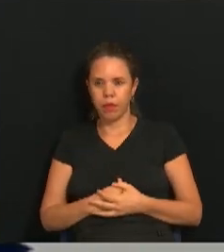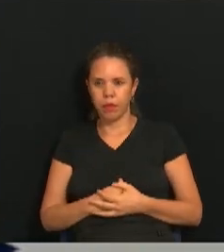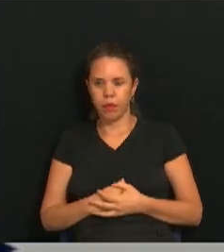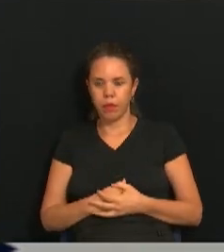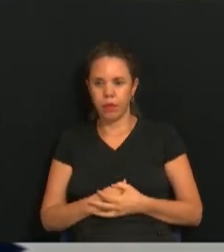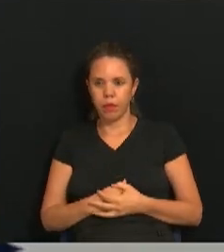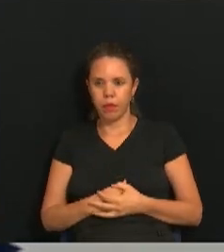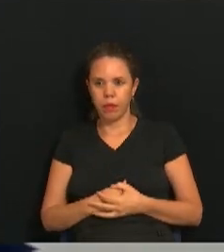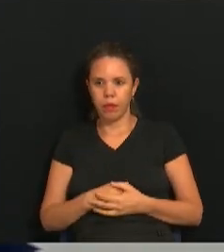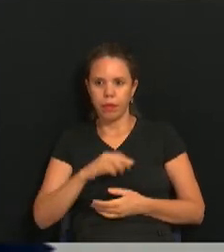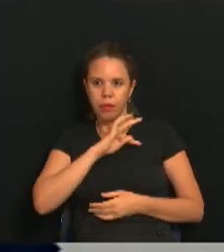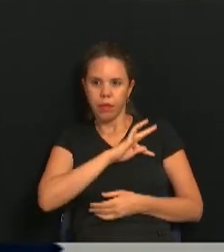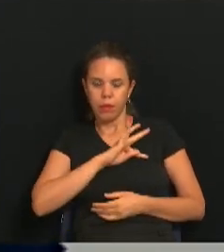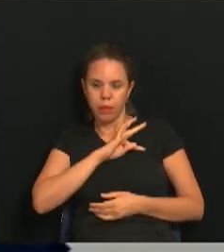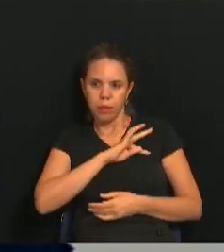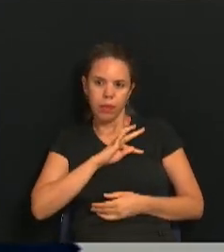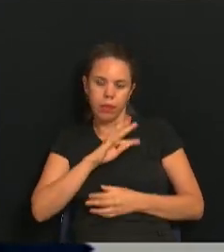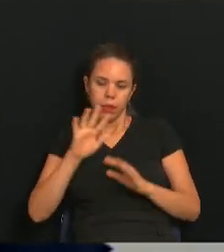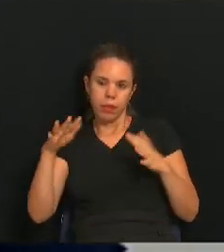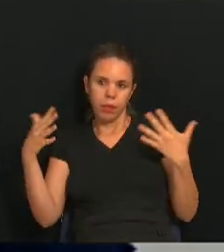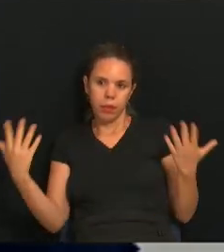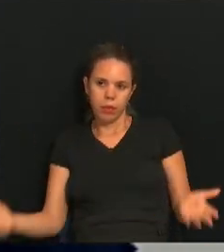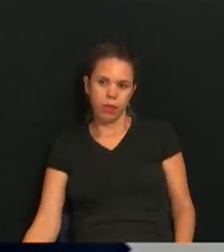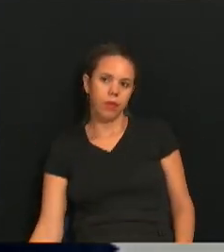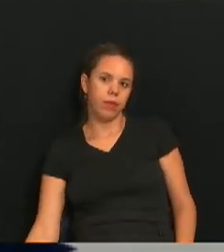dos técnicos, quando da